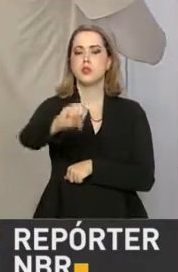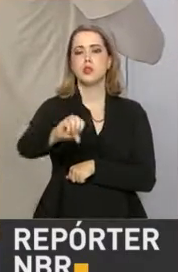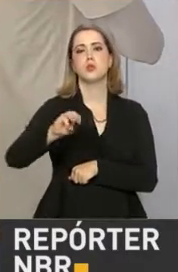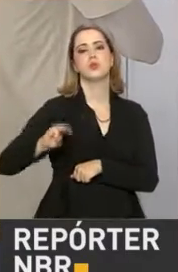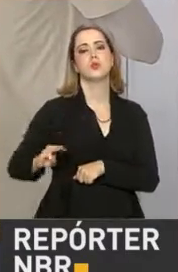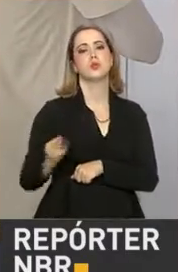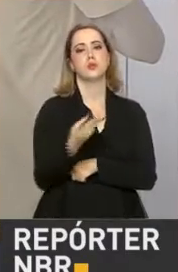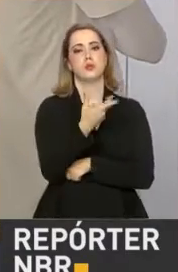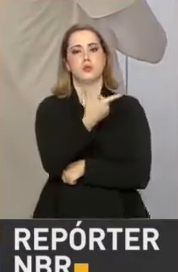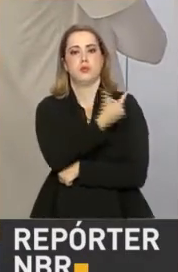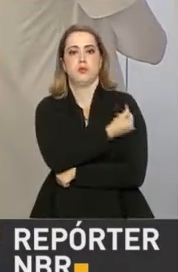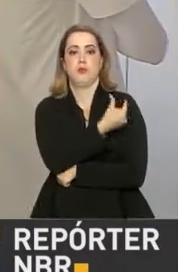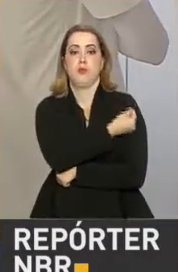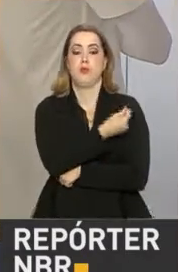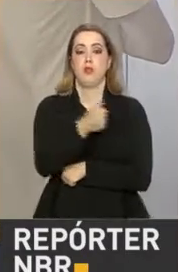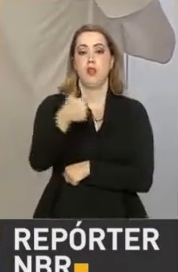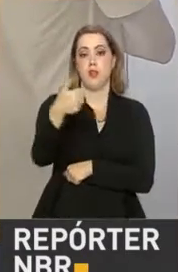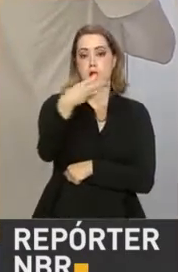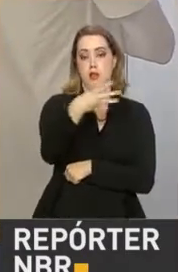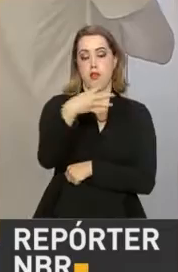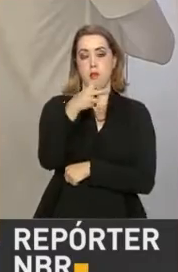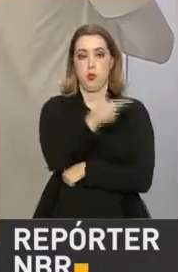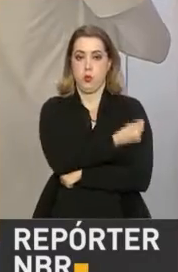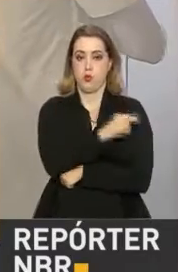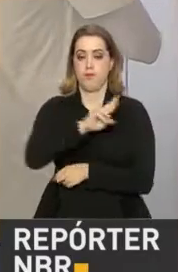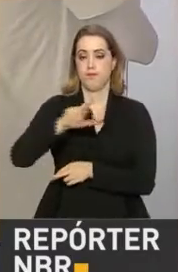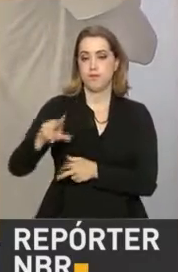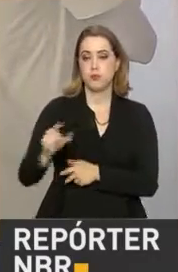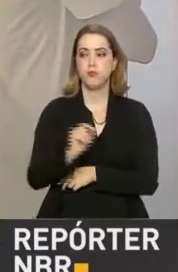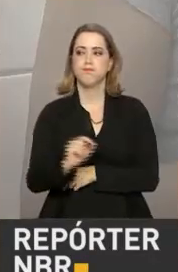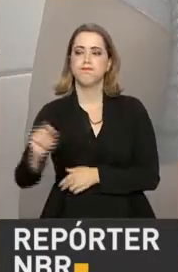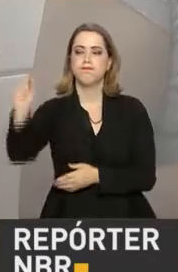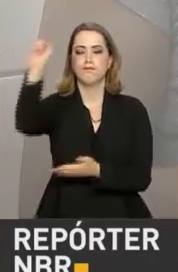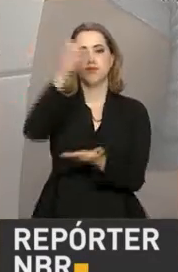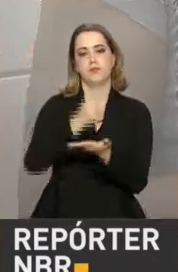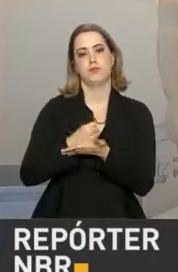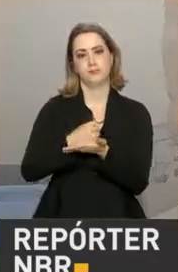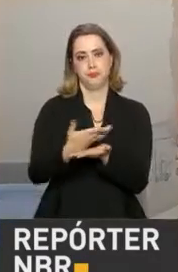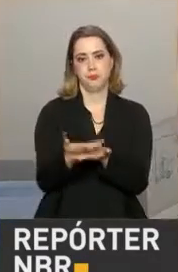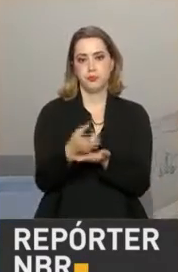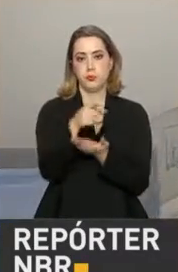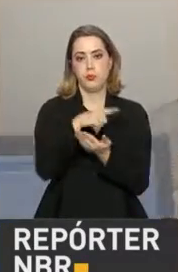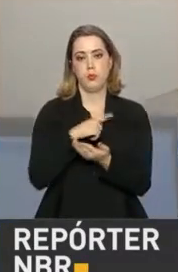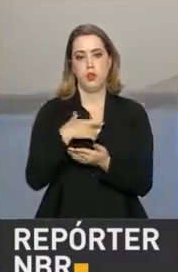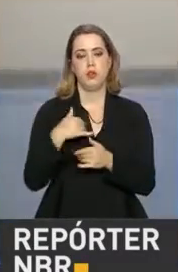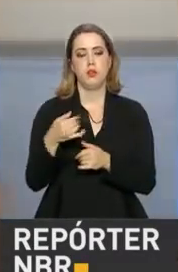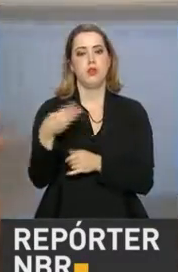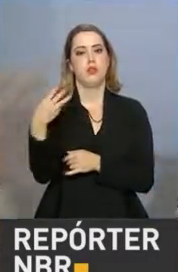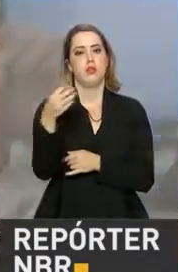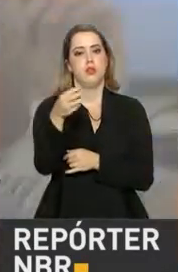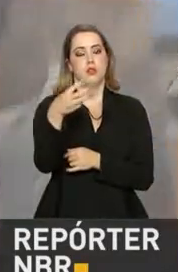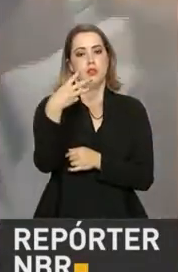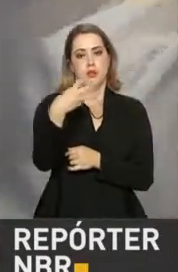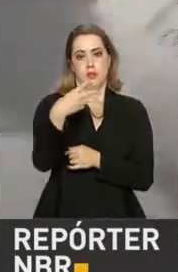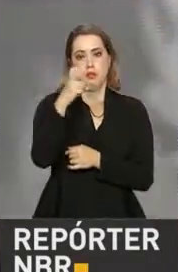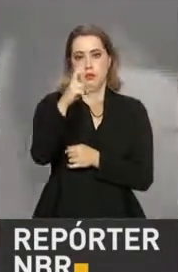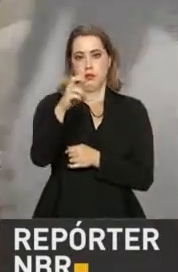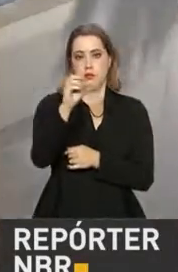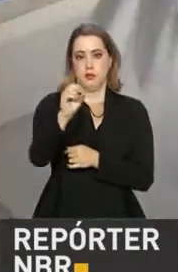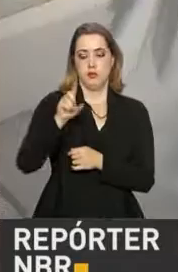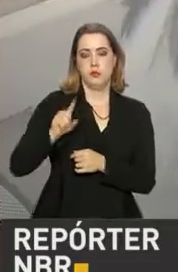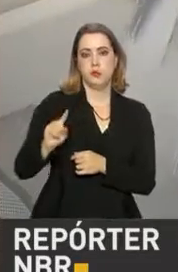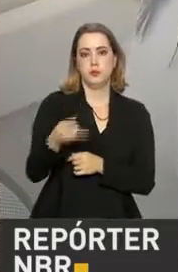14 vacinas estão sendo disponibilizados em todo o país a iniciativa envolve mais de 350 mil profissionais